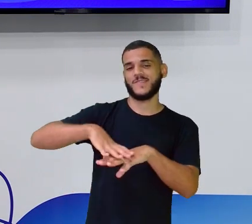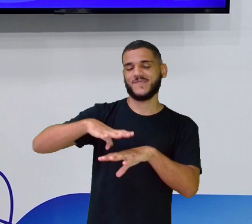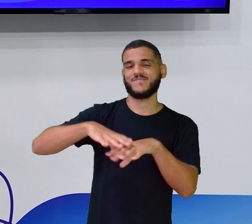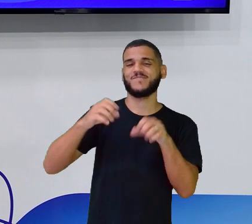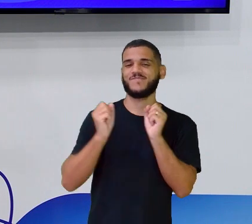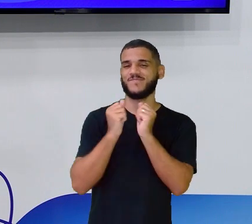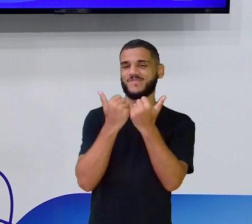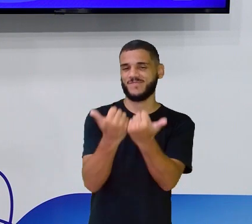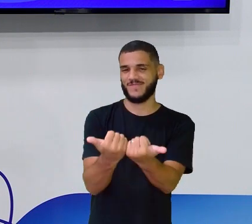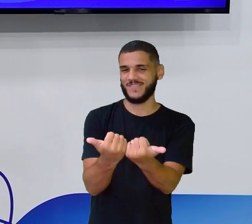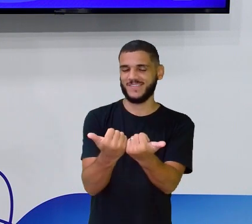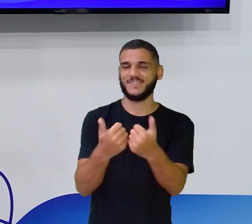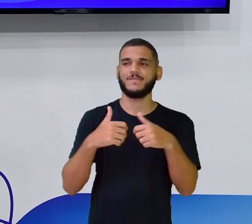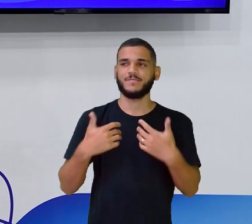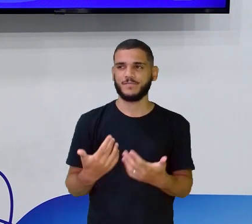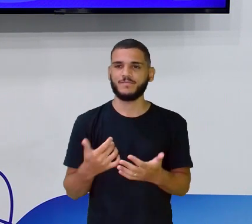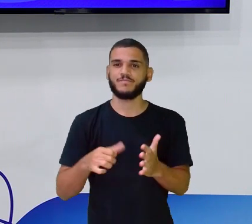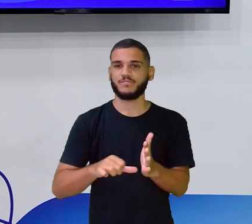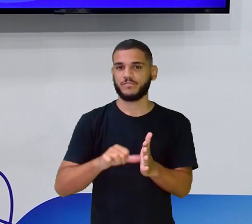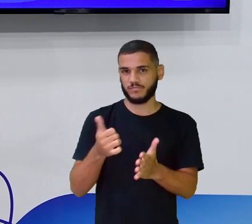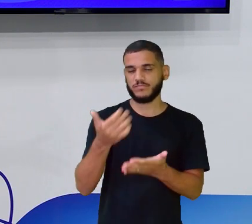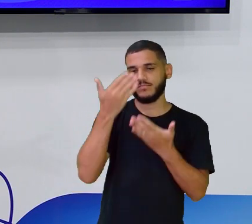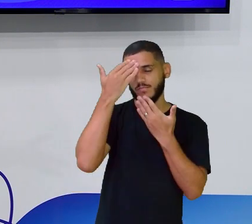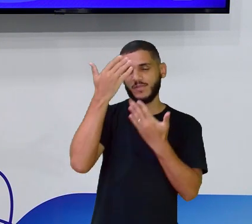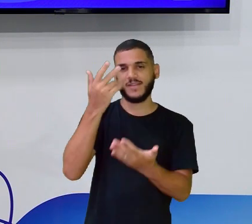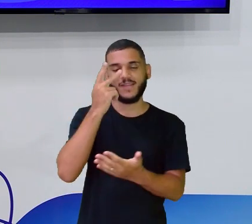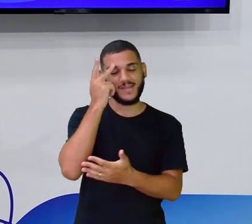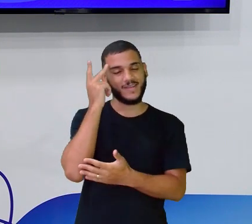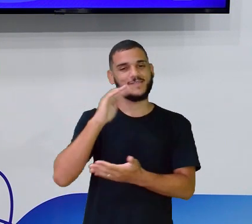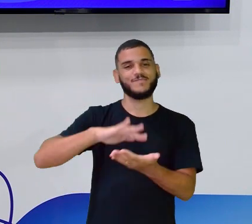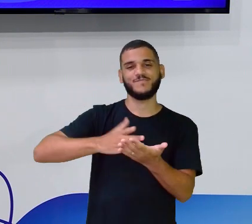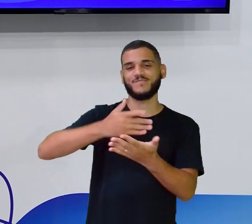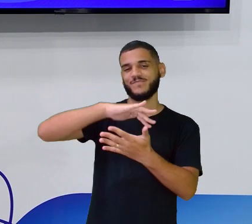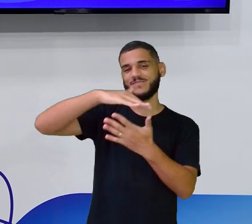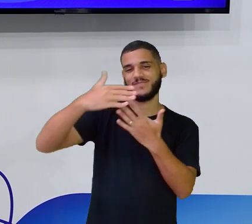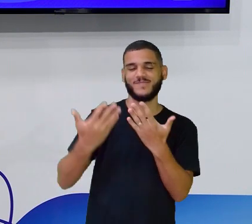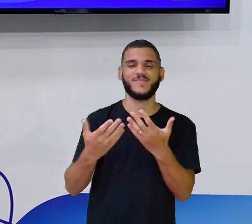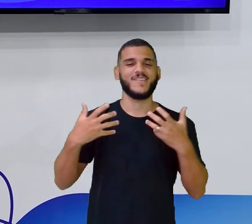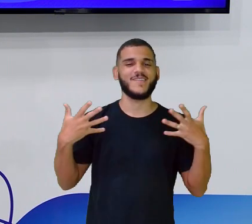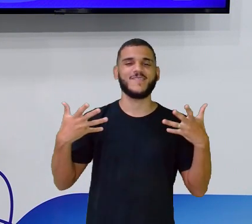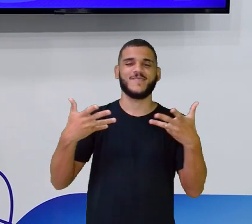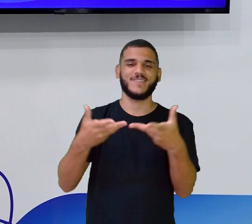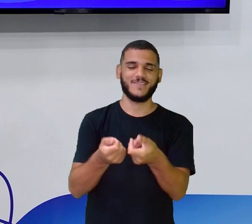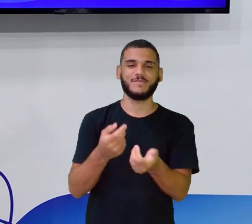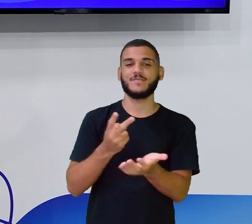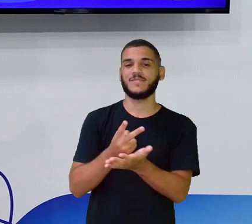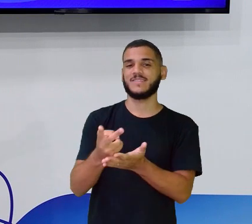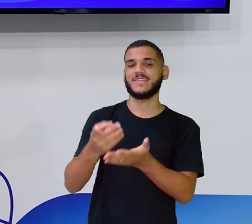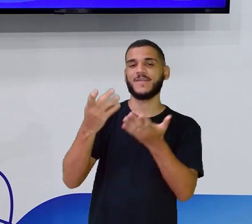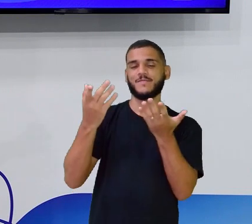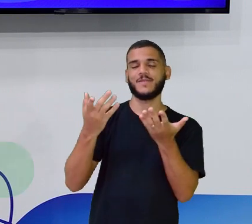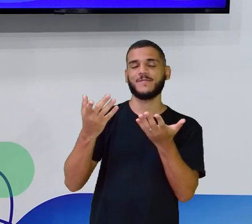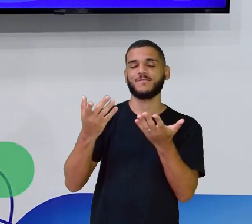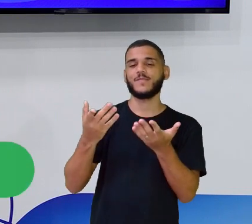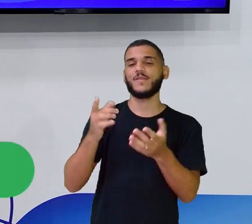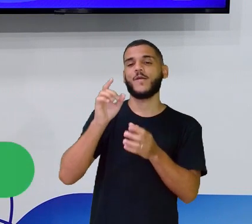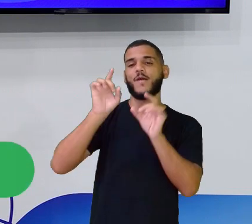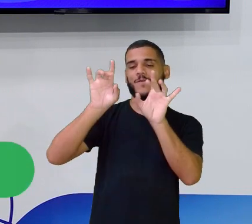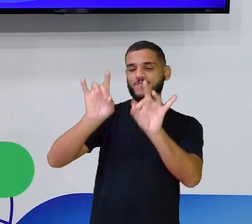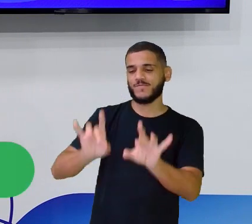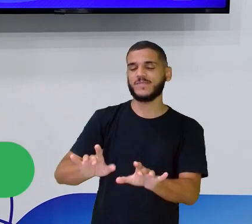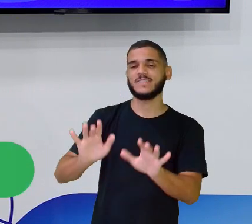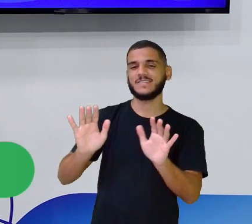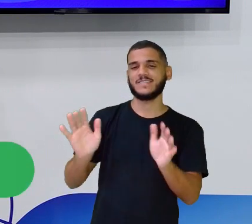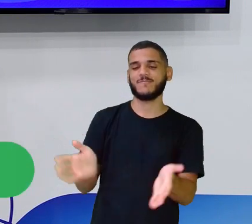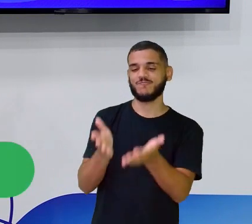beleza? Primeiramente, eu quero agradecer a Clisma, nosso intérprete maravilhoso, né? Eu sempre elogio a equipe de Libras,